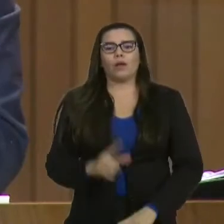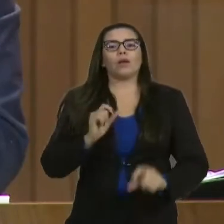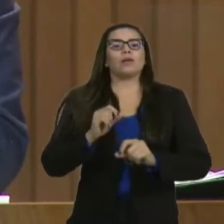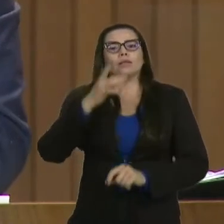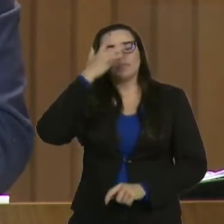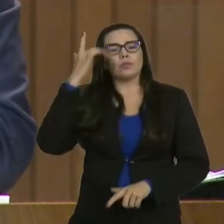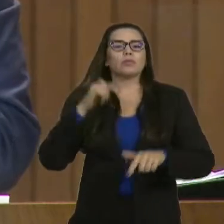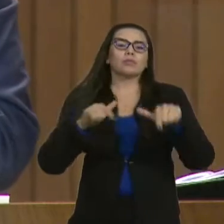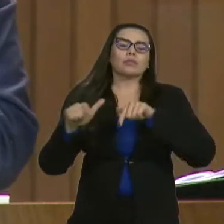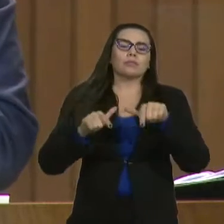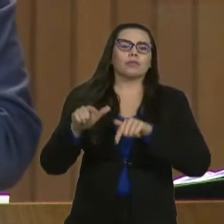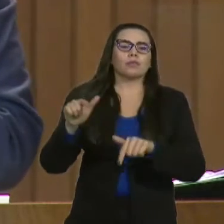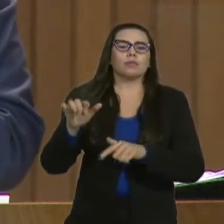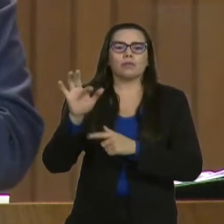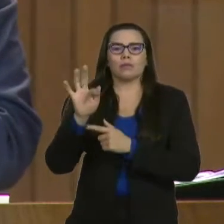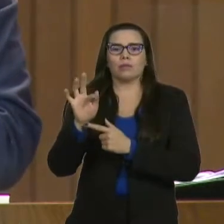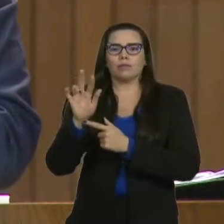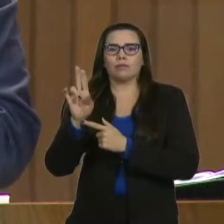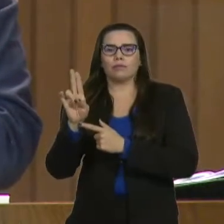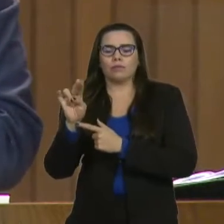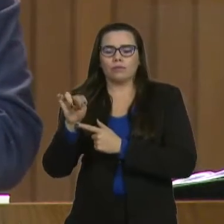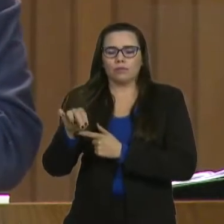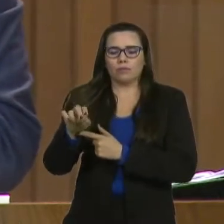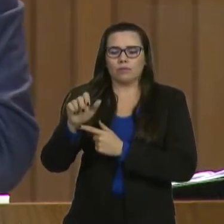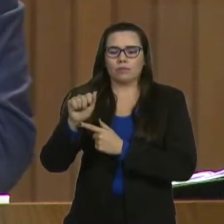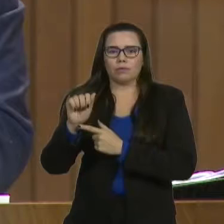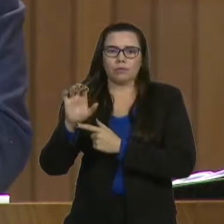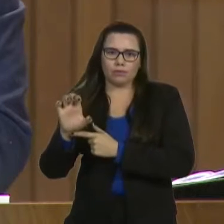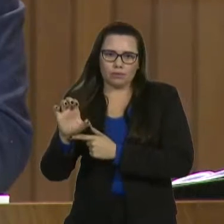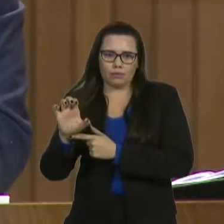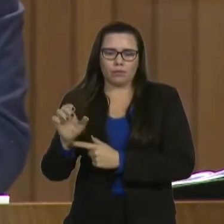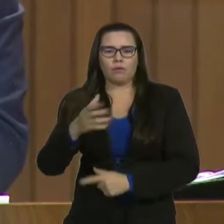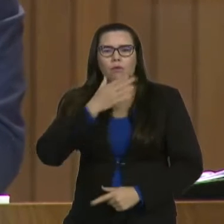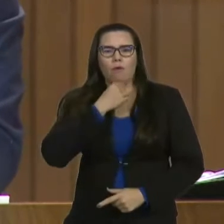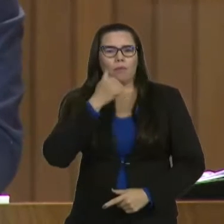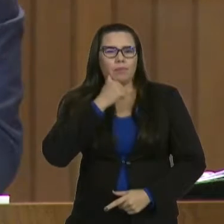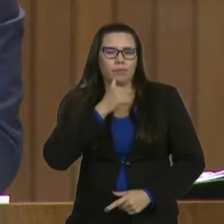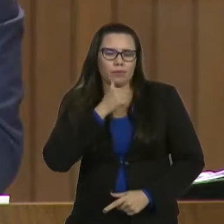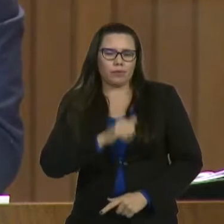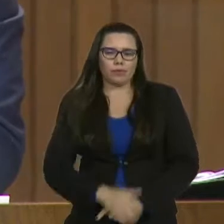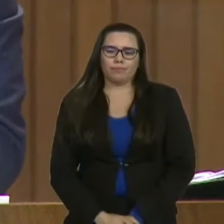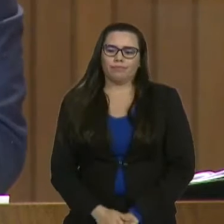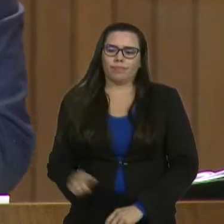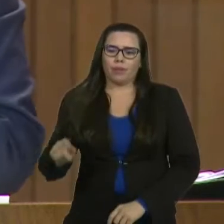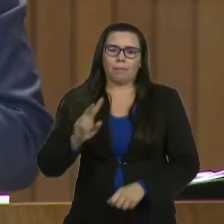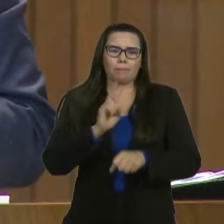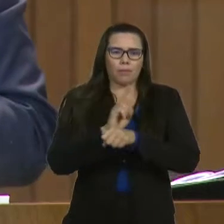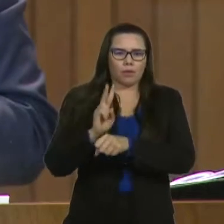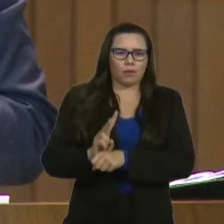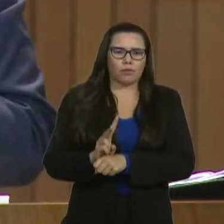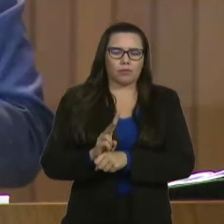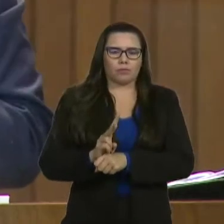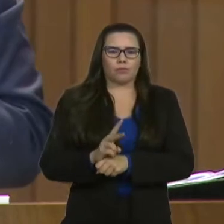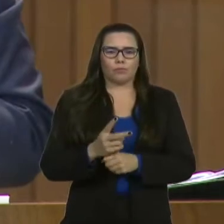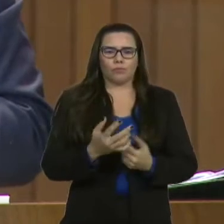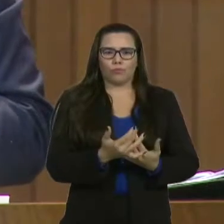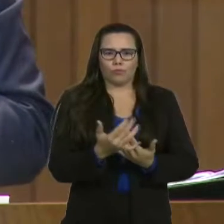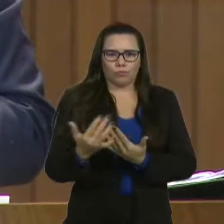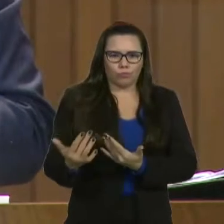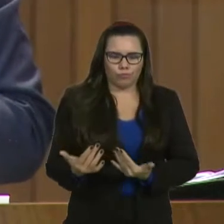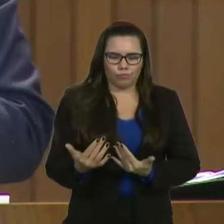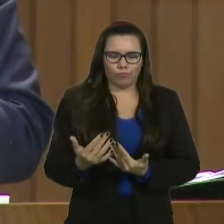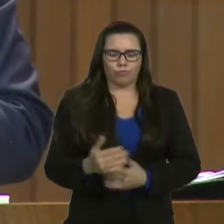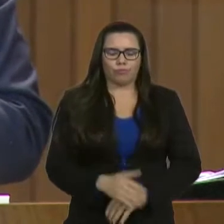homens e mulheres que trabalham na Fnac cuidar dos nossos adolescentes diariamente nas